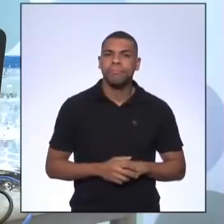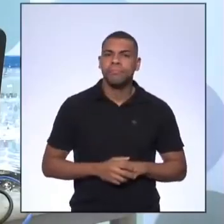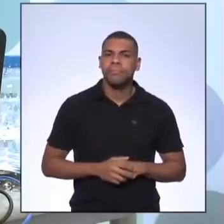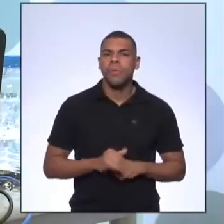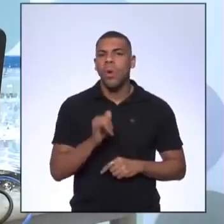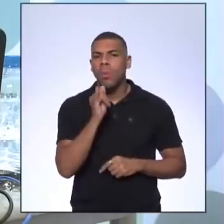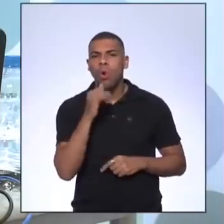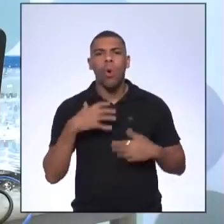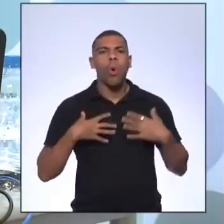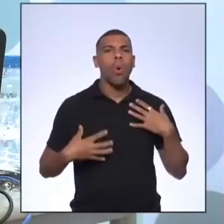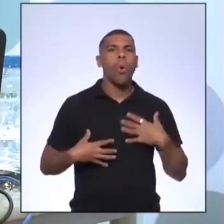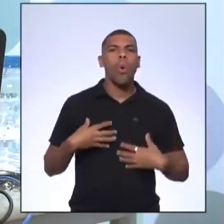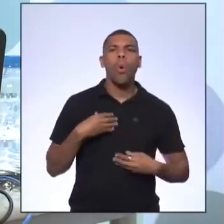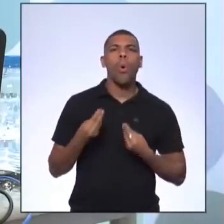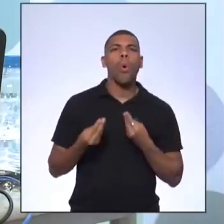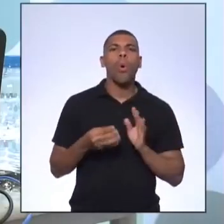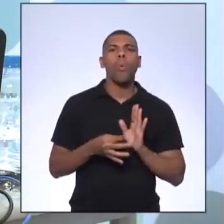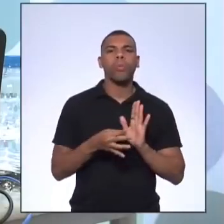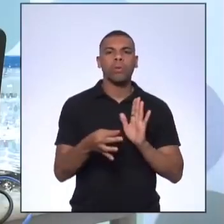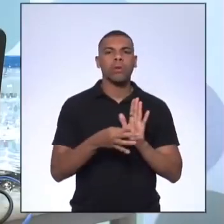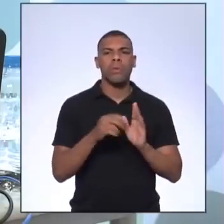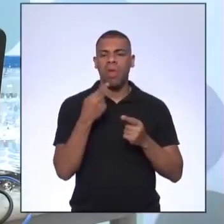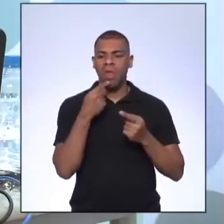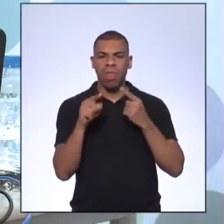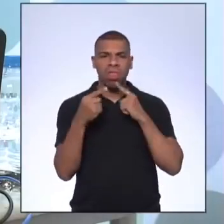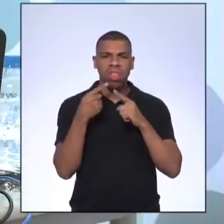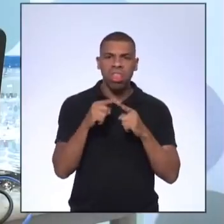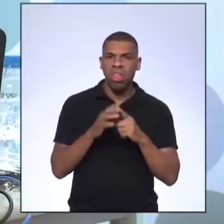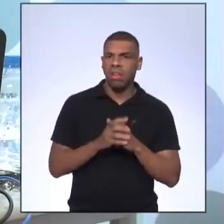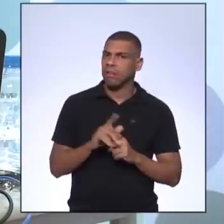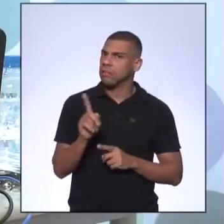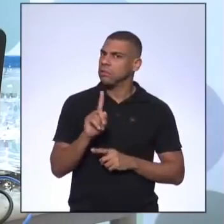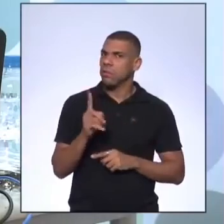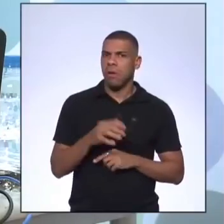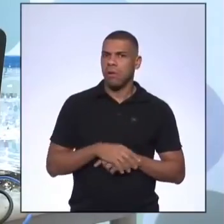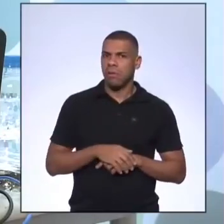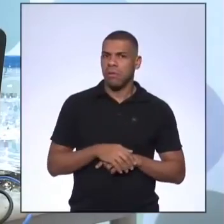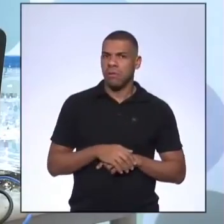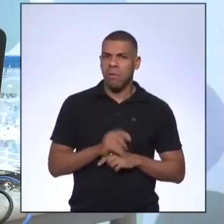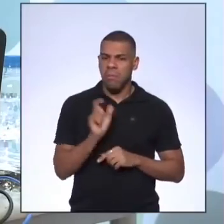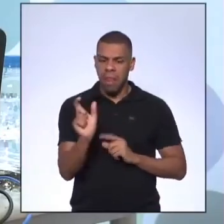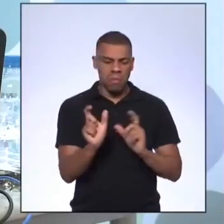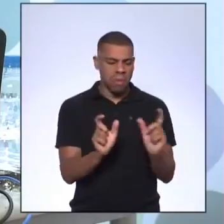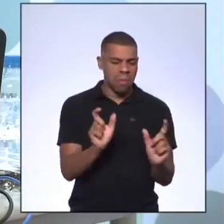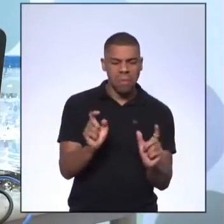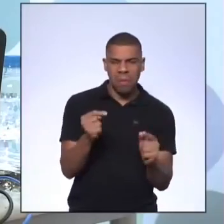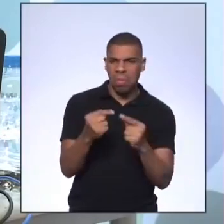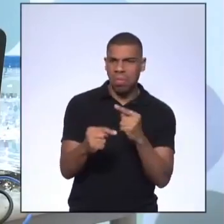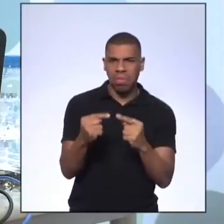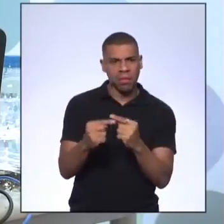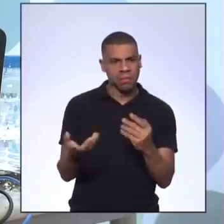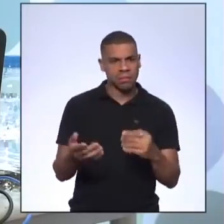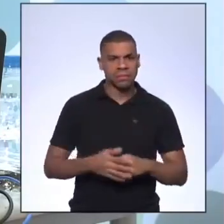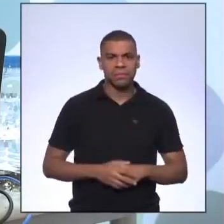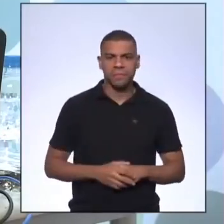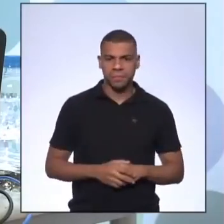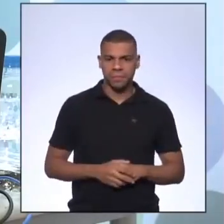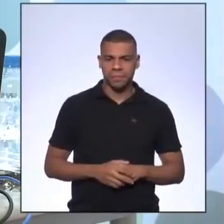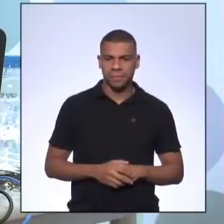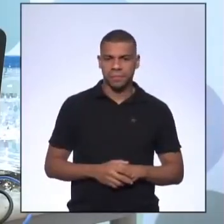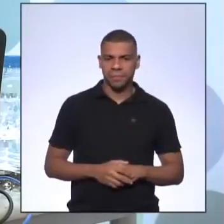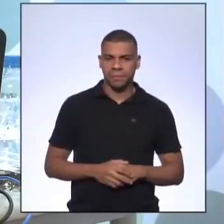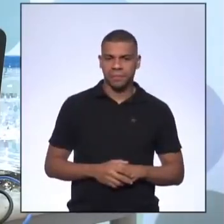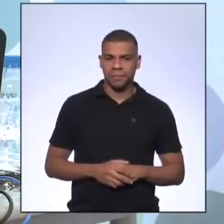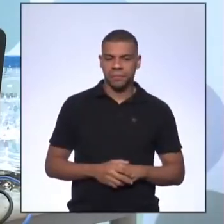a postura que você vai tomar não pode ser agressiva, não pode ser violenta, não é resolver com violência nem com agressividade, em um caso que você citar